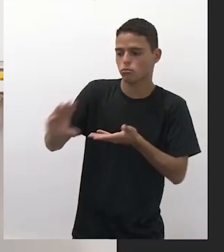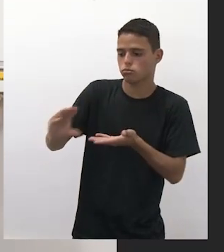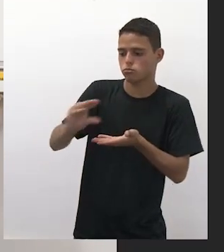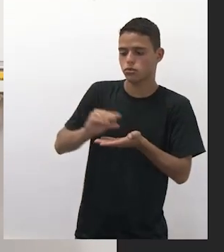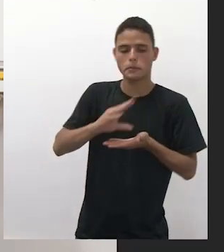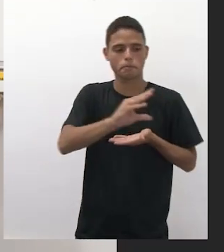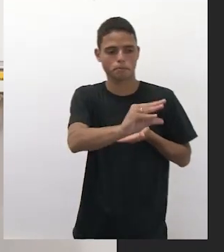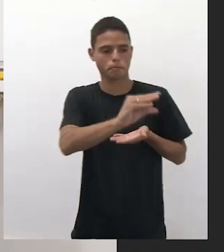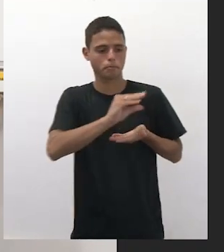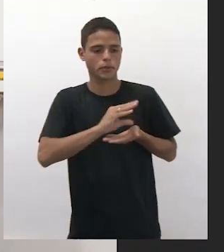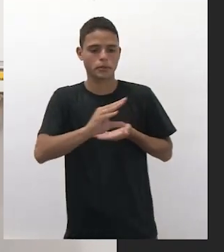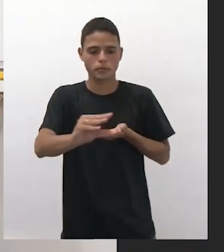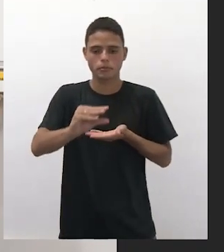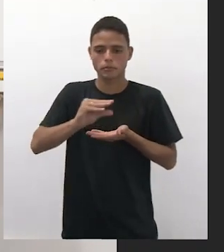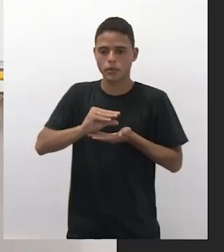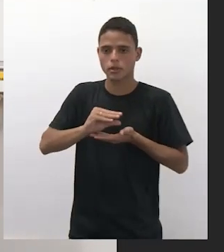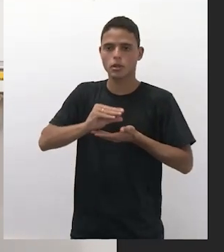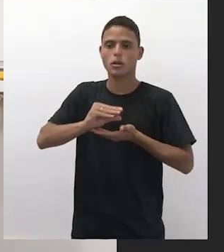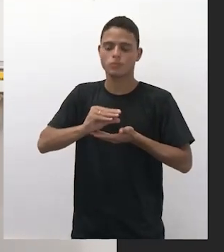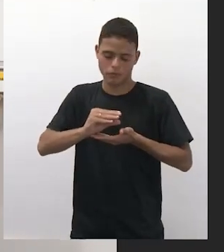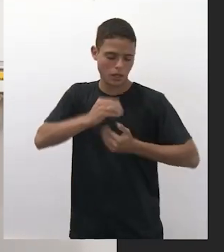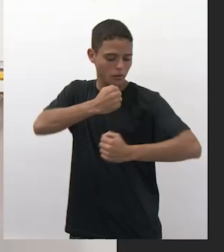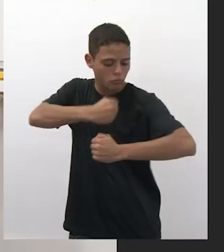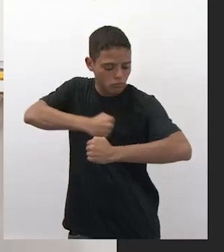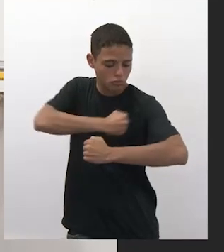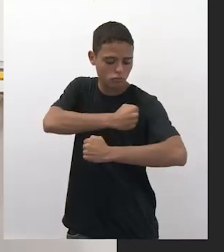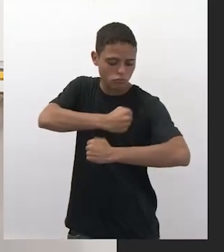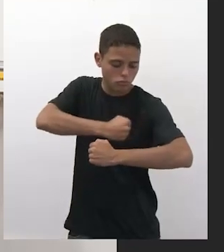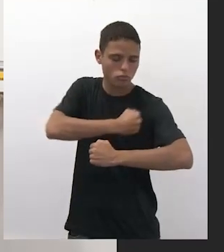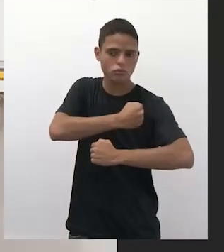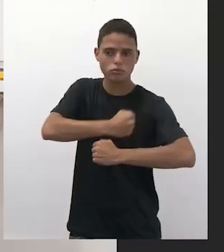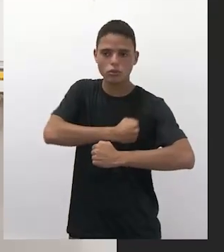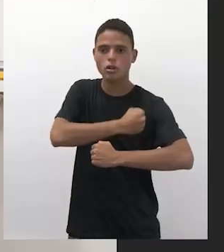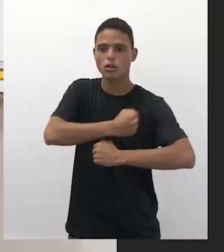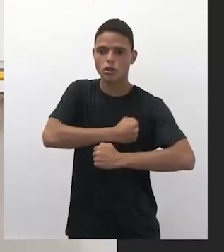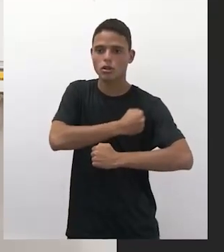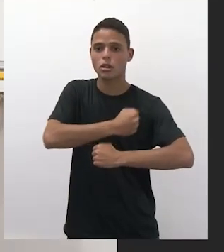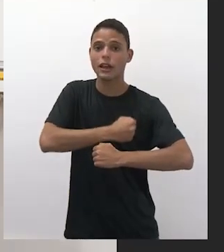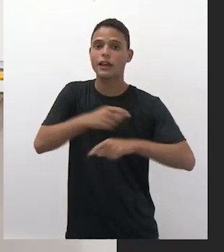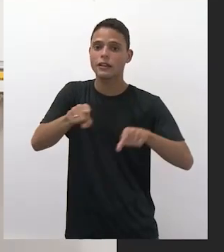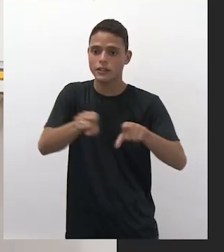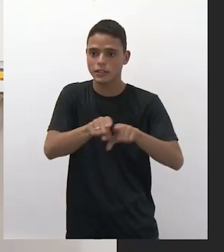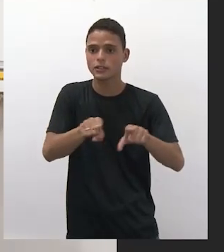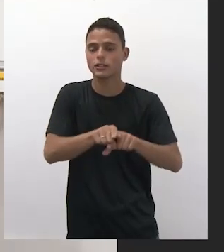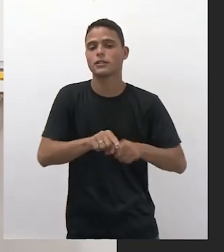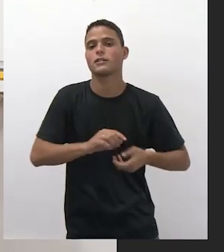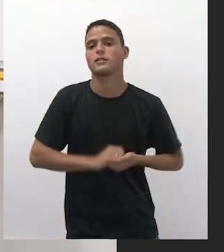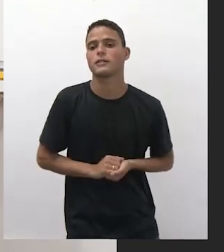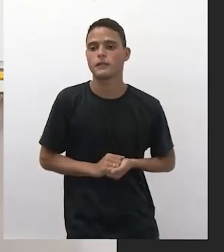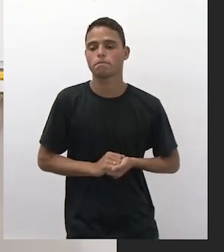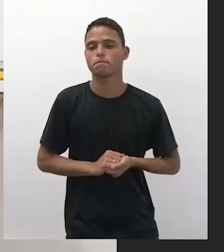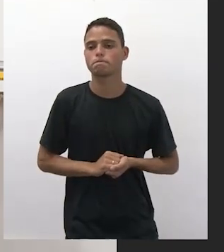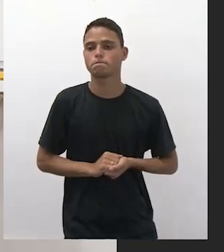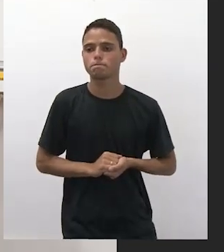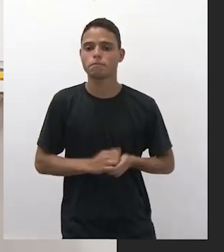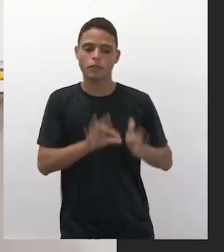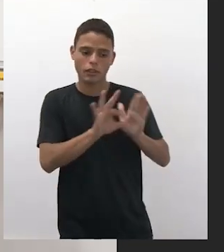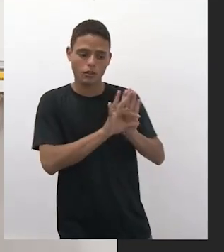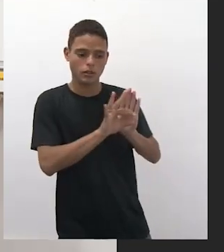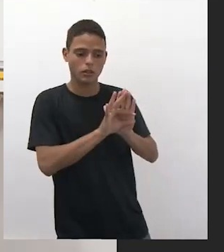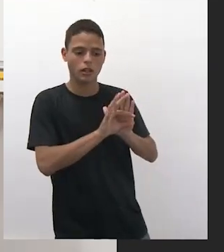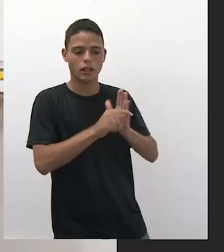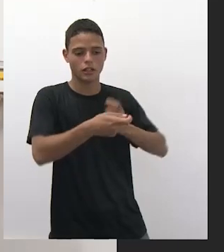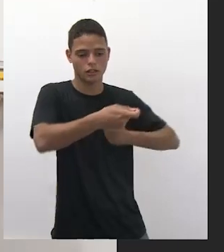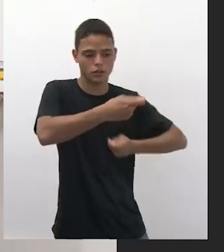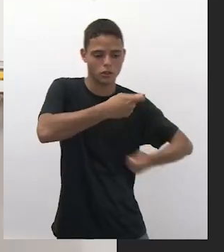Os ingredientes, a matéria-prima. A gente foi trazendo os ingredientes e dava moeda para o aluno